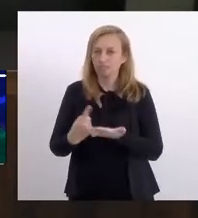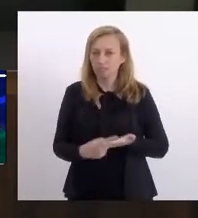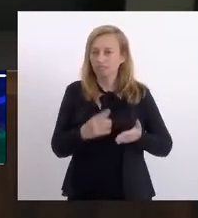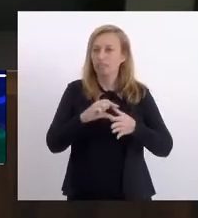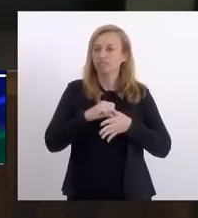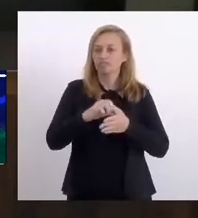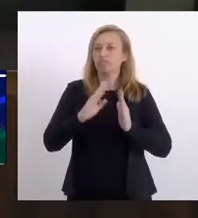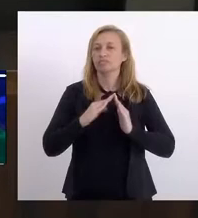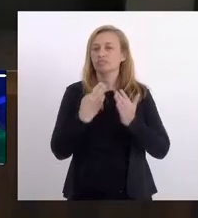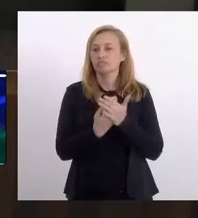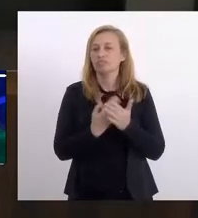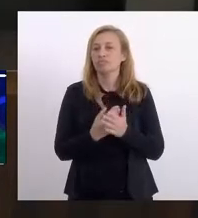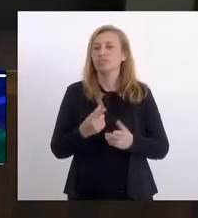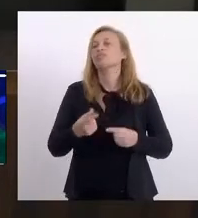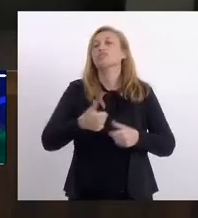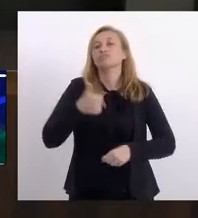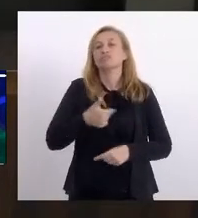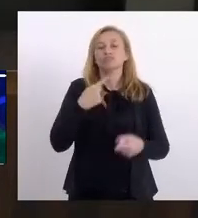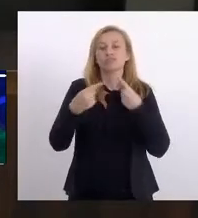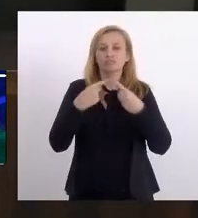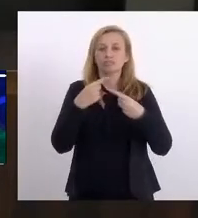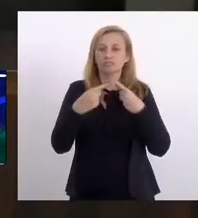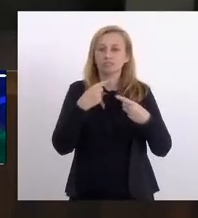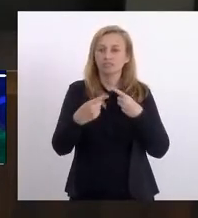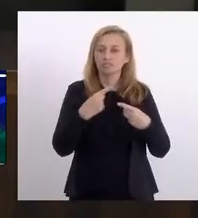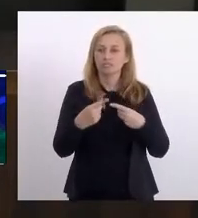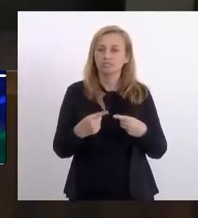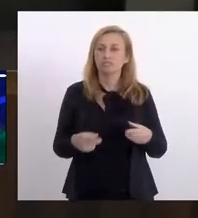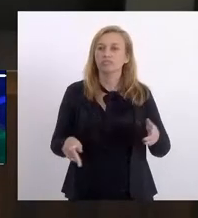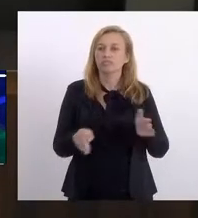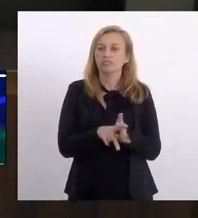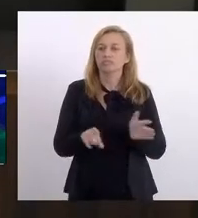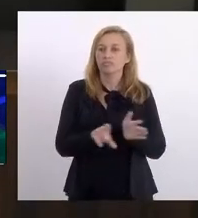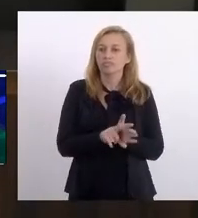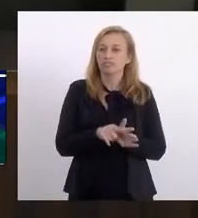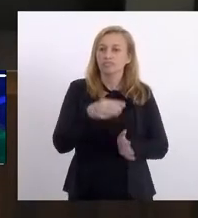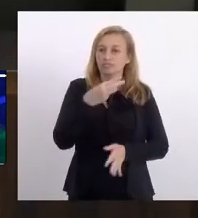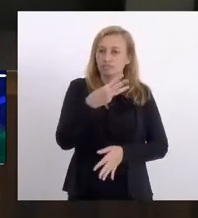Líderes. Em tramitação ordinária, em segunda discussão, redação do vencido, assim emendado. Projeto de lei